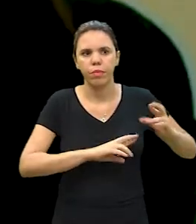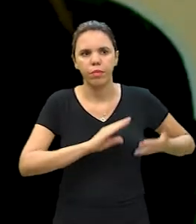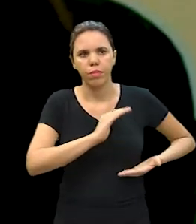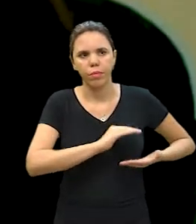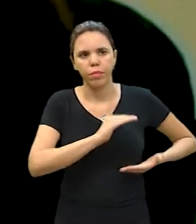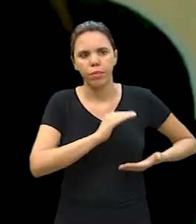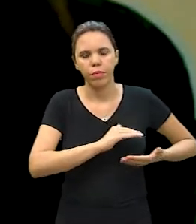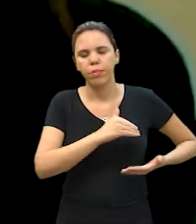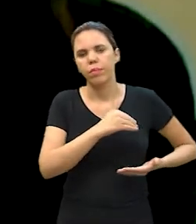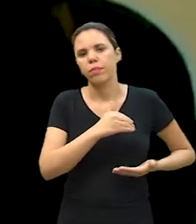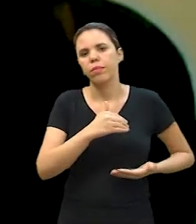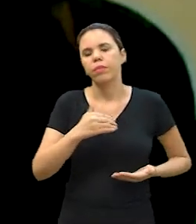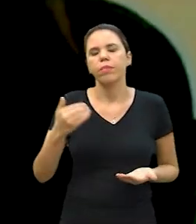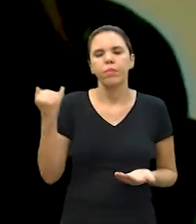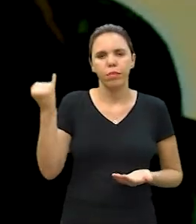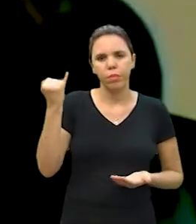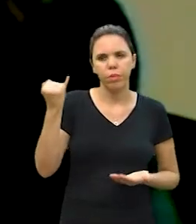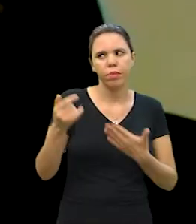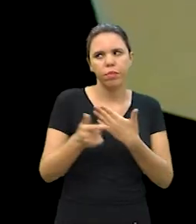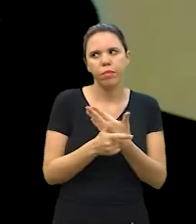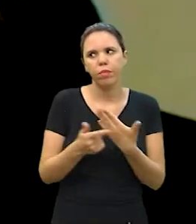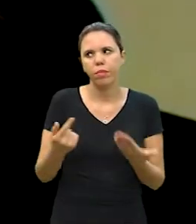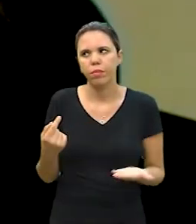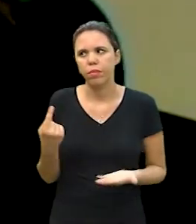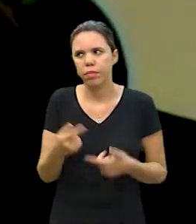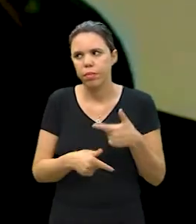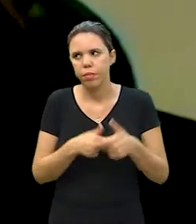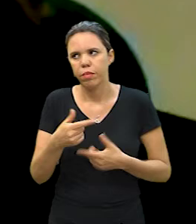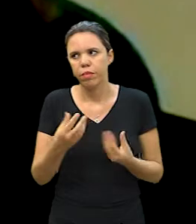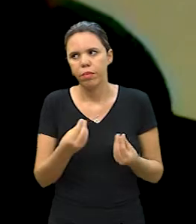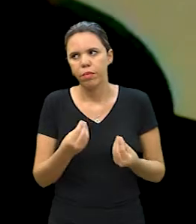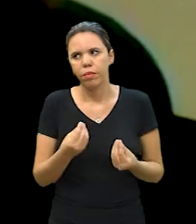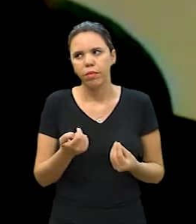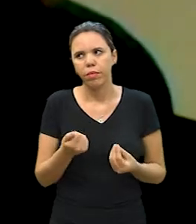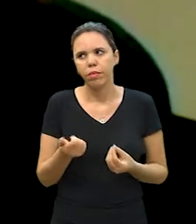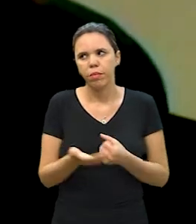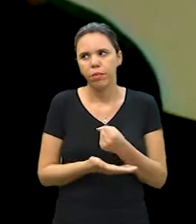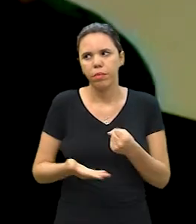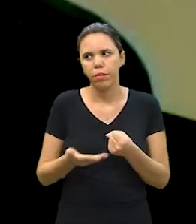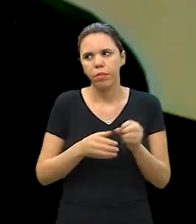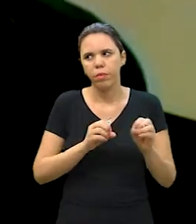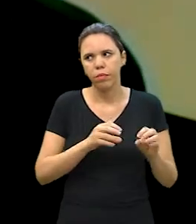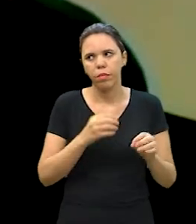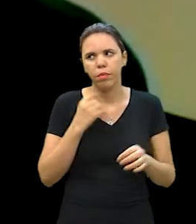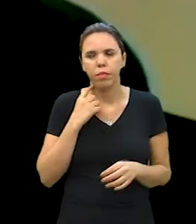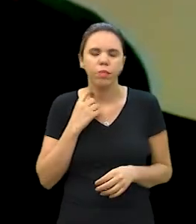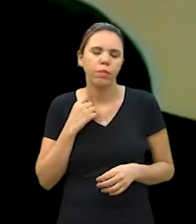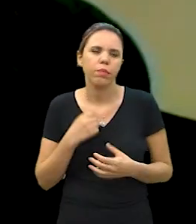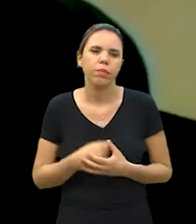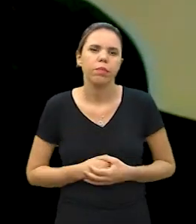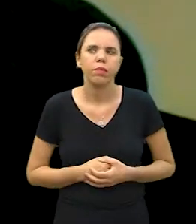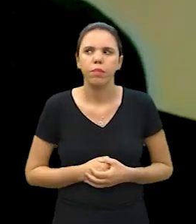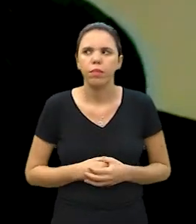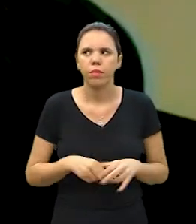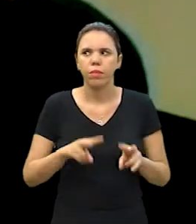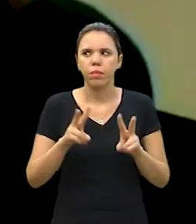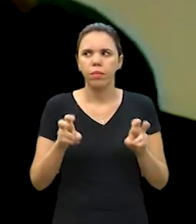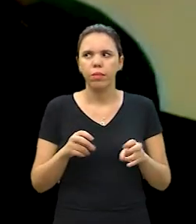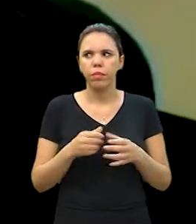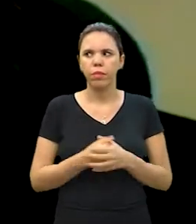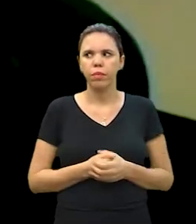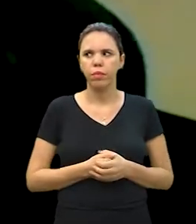autoexame cumpre um papel importante, mas a gente trabalha muito pouco com essa educação